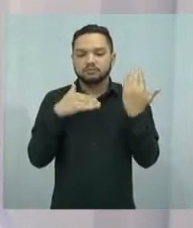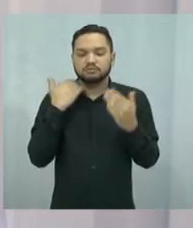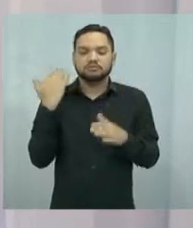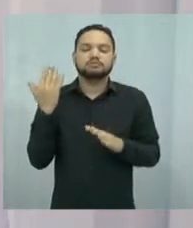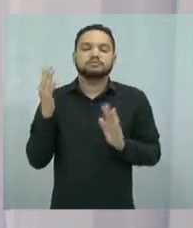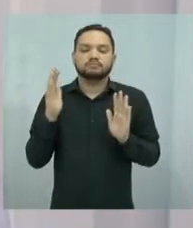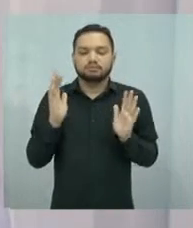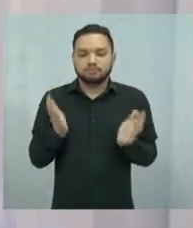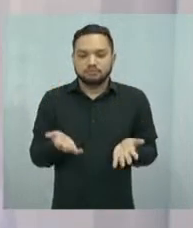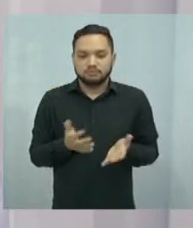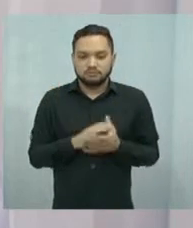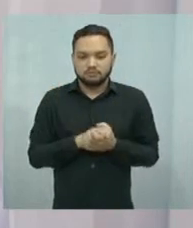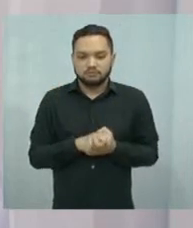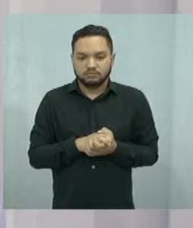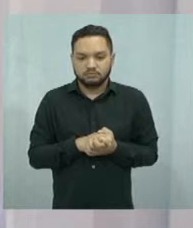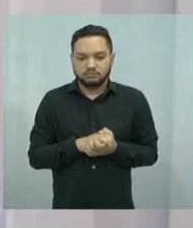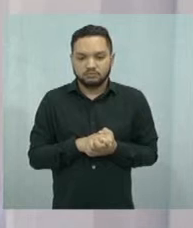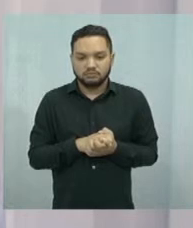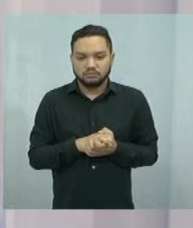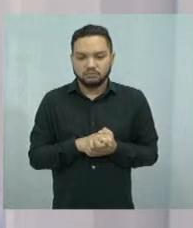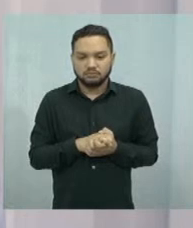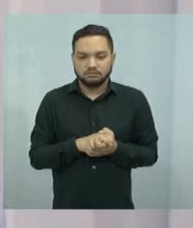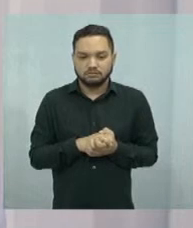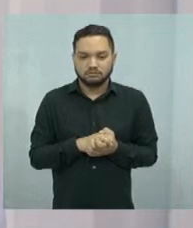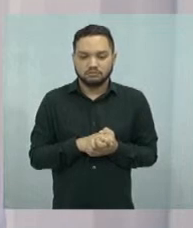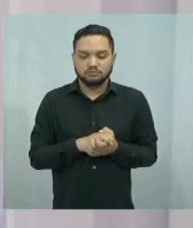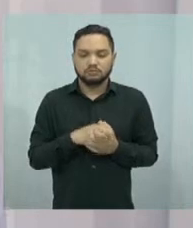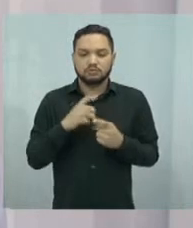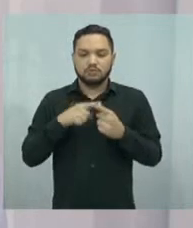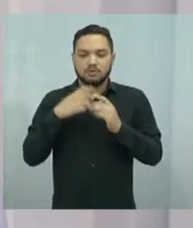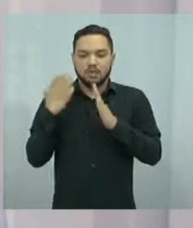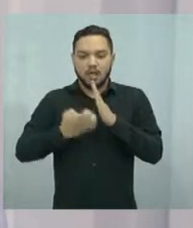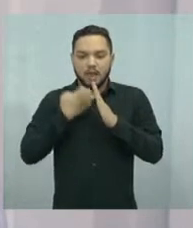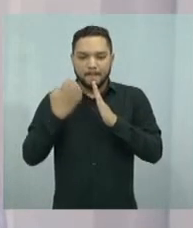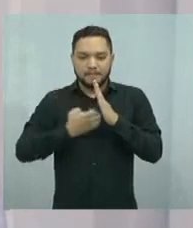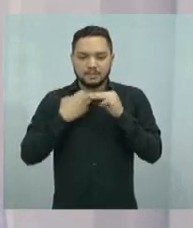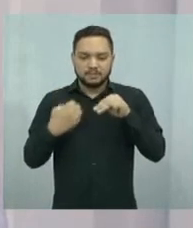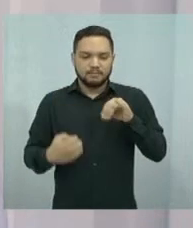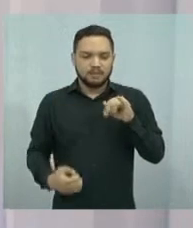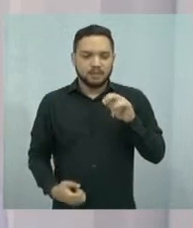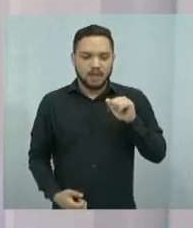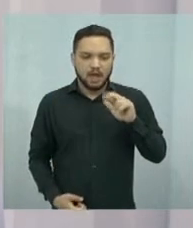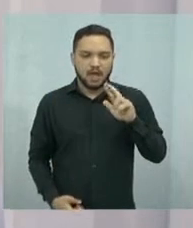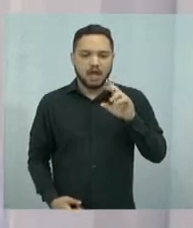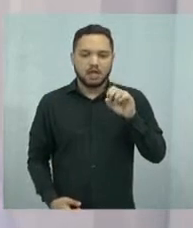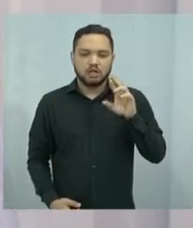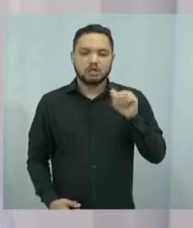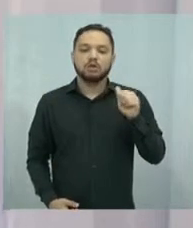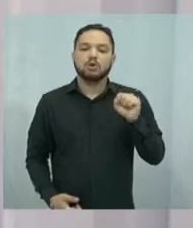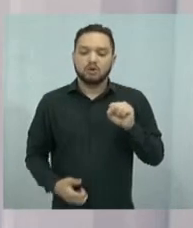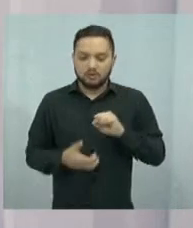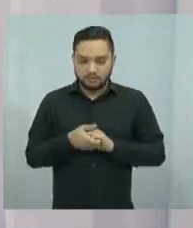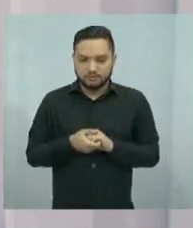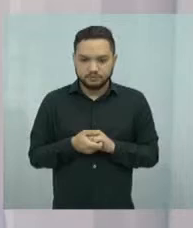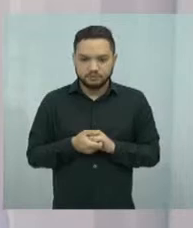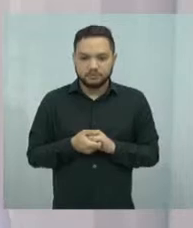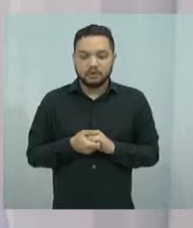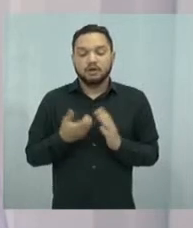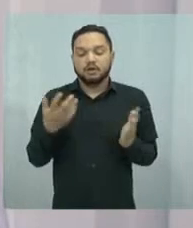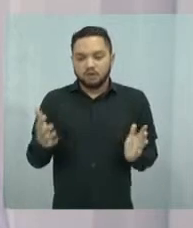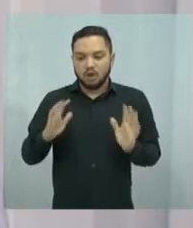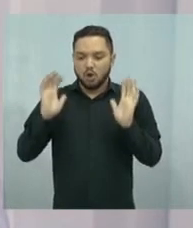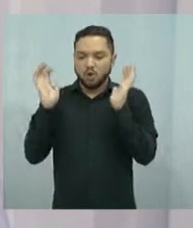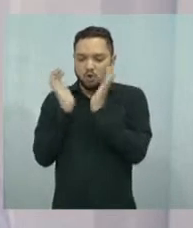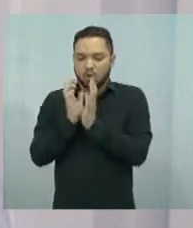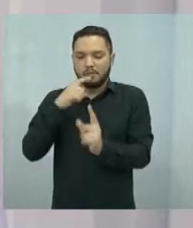já anunciada da questão das grandes mineradoras nacionais. E nesse contexto, a Cruz Vermelha é a primeira a chegar e